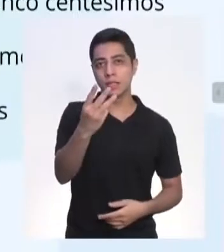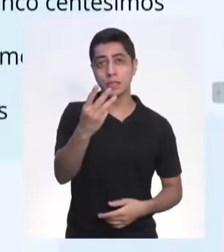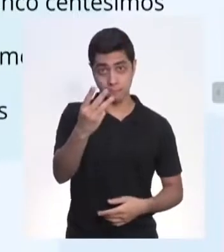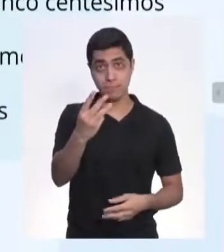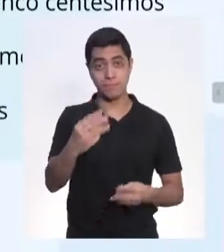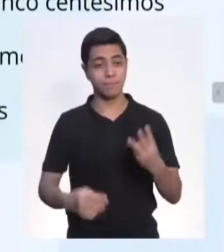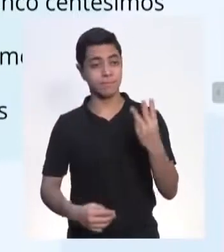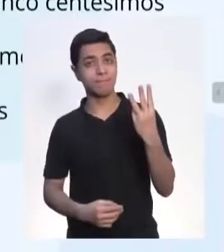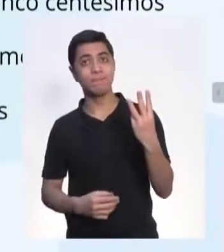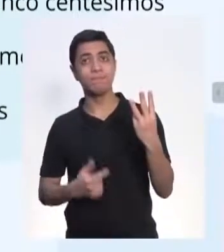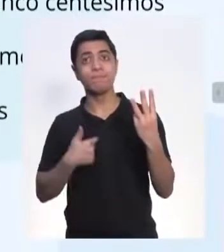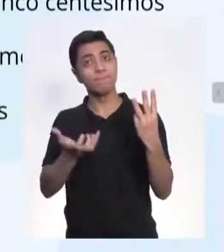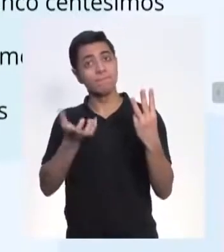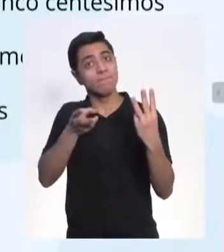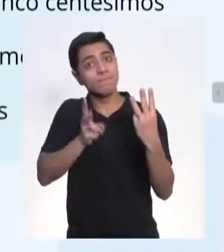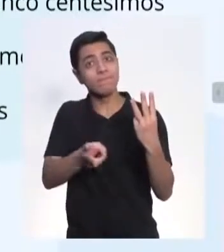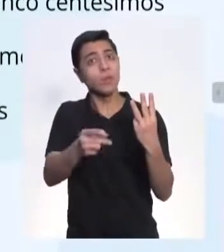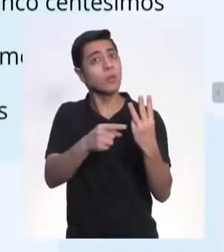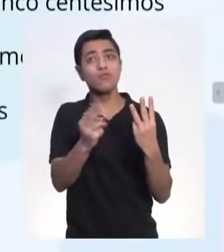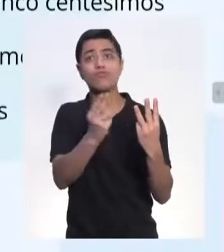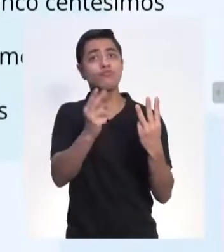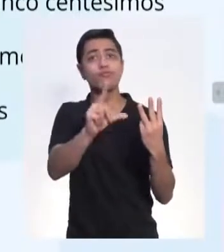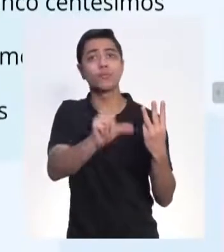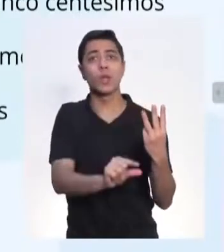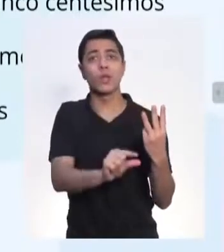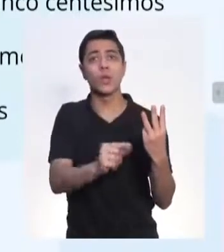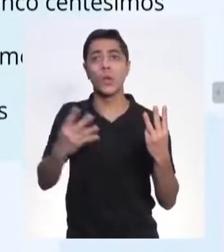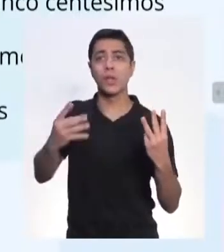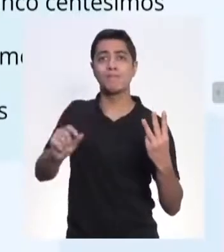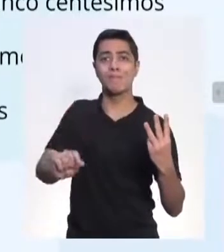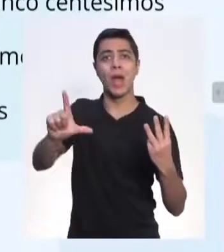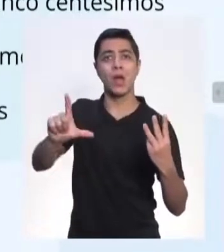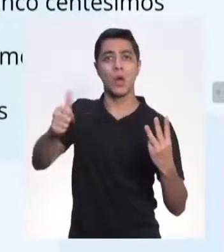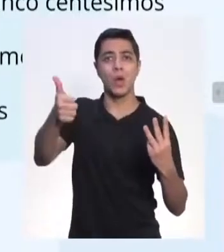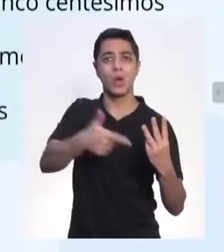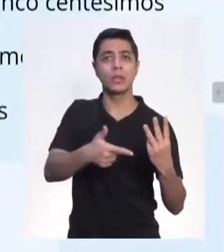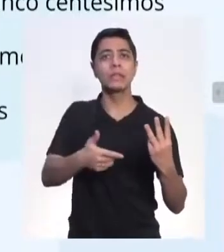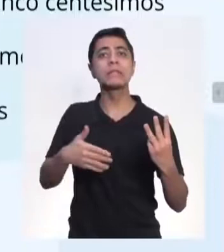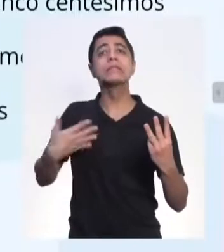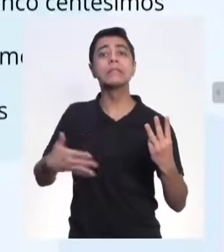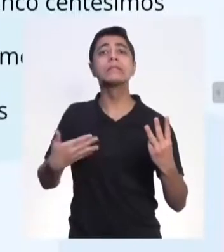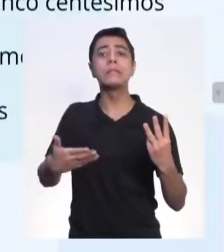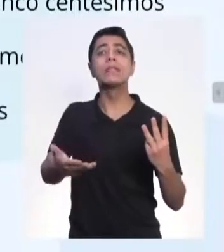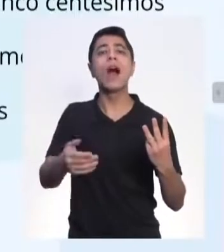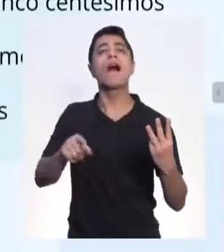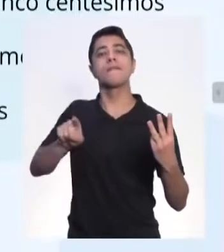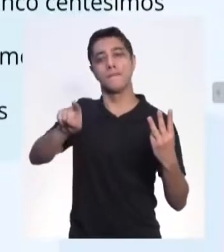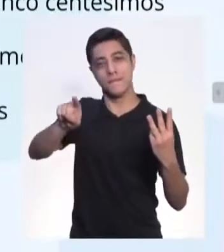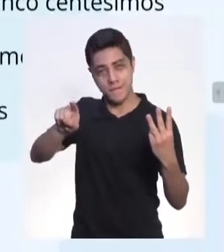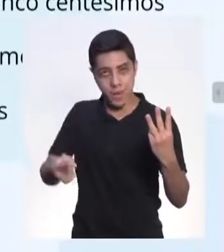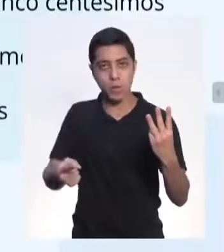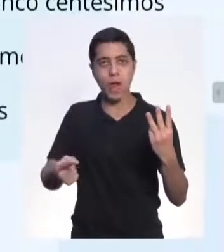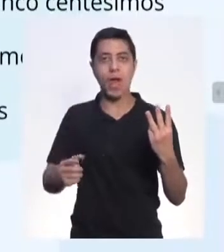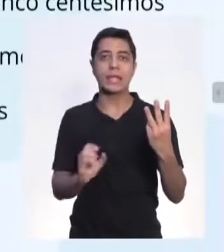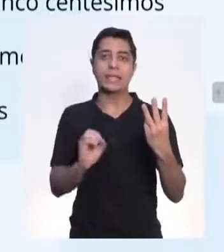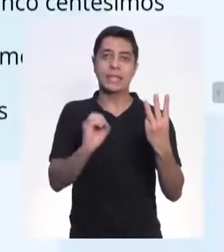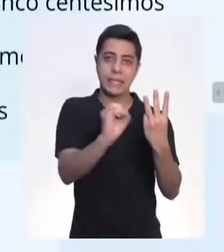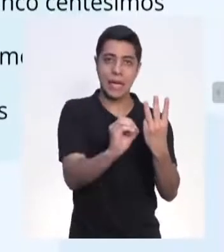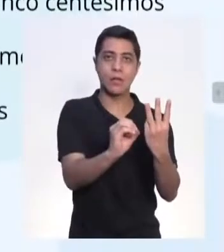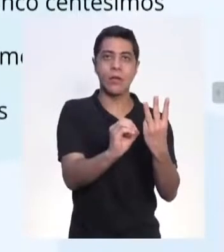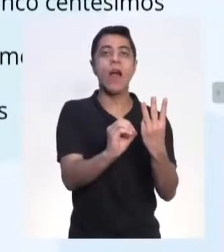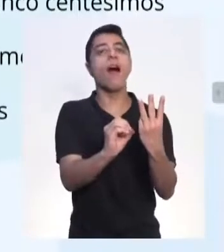continuar. Não dá porque é menor. Ponho a vírgula e acrescento um 0. 30 dá. Vai dar